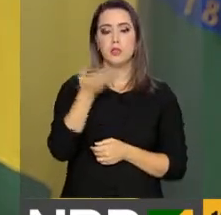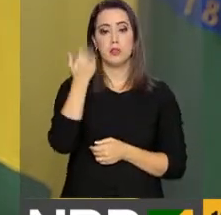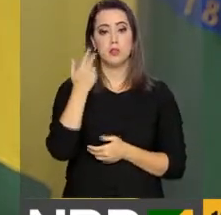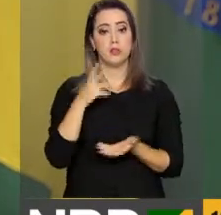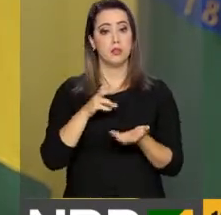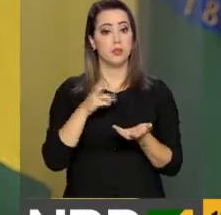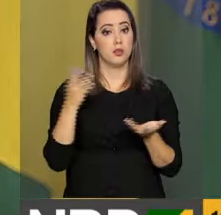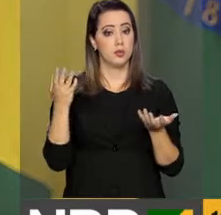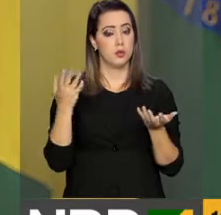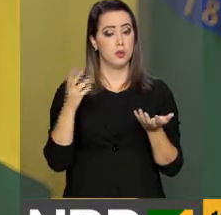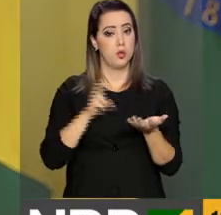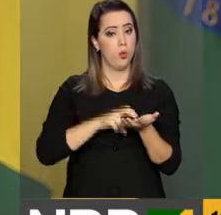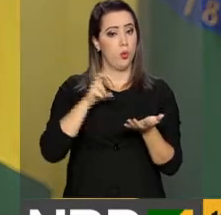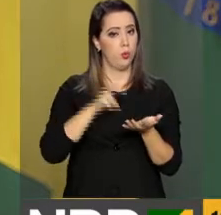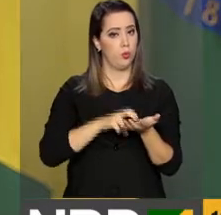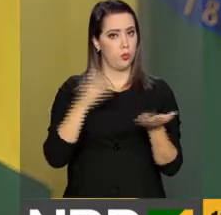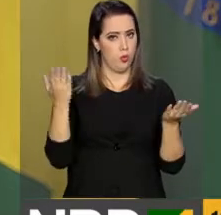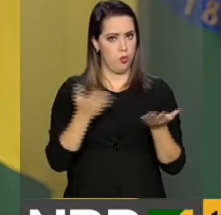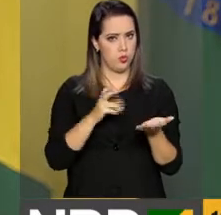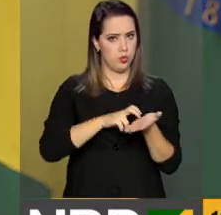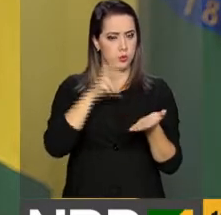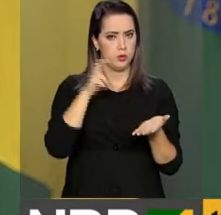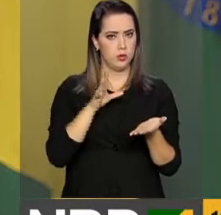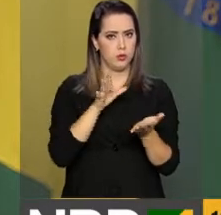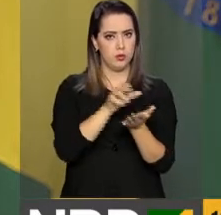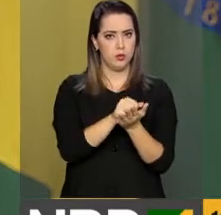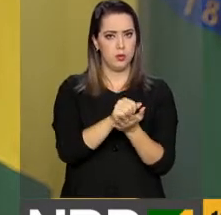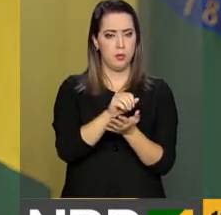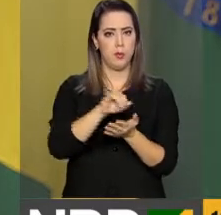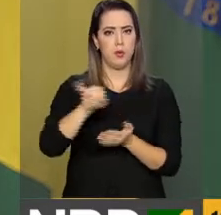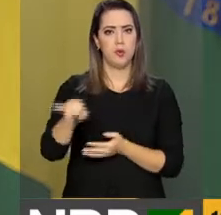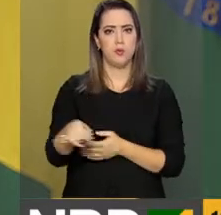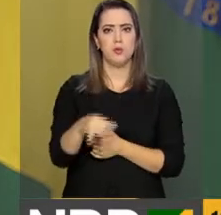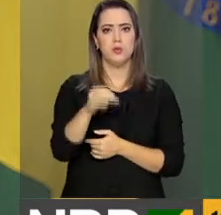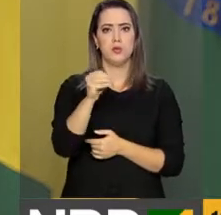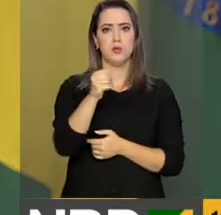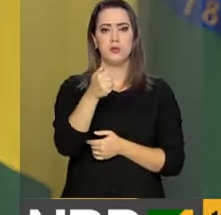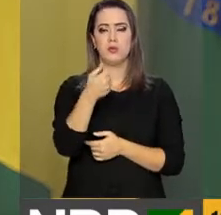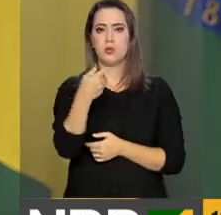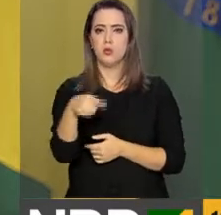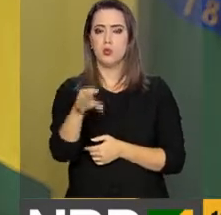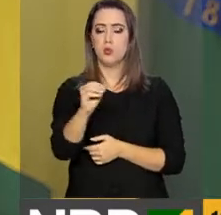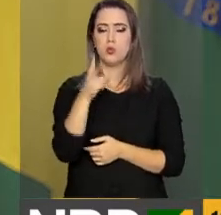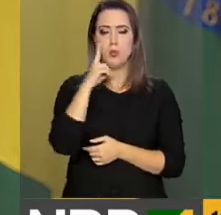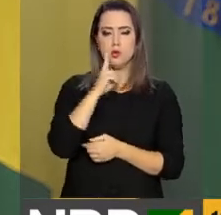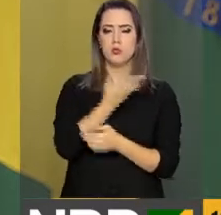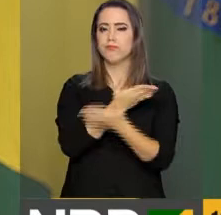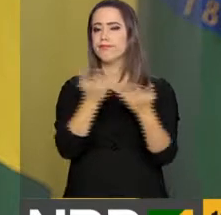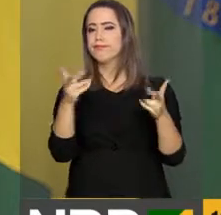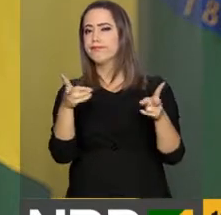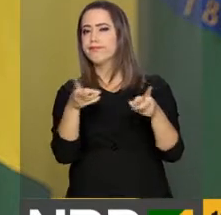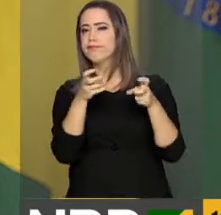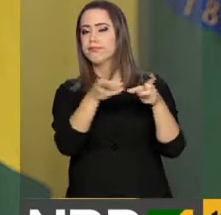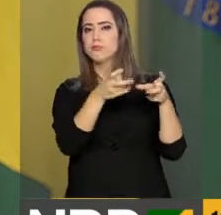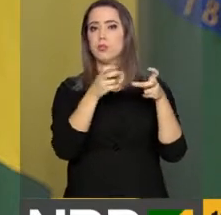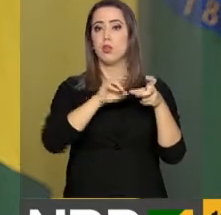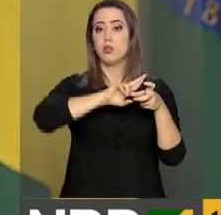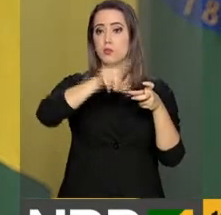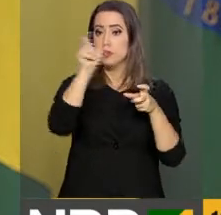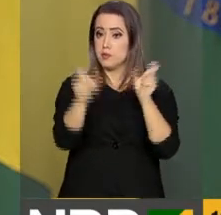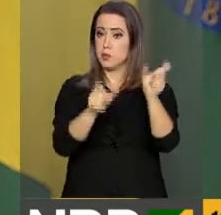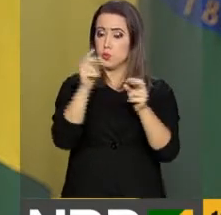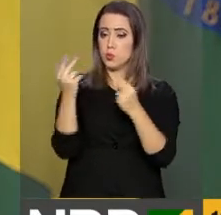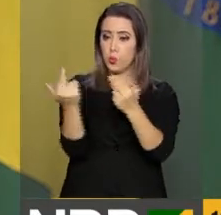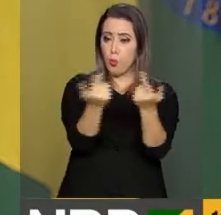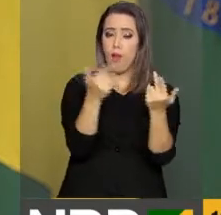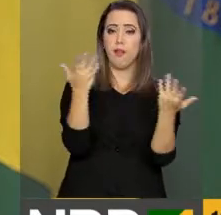largamente e amplamente na manhã de hoje, na posse do João Martins. Mas eu verifico, pelas fisionomias que estão aqui, que muitos João Martins estavam lá.